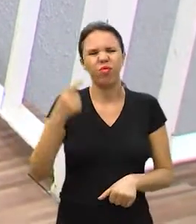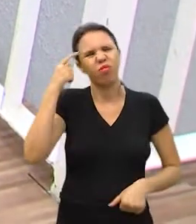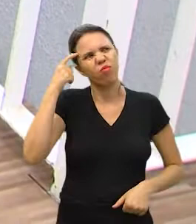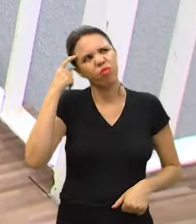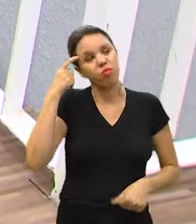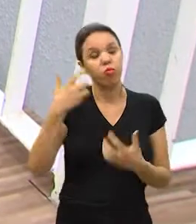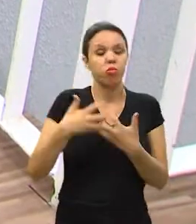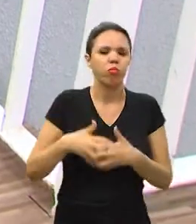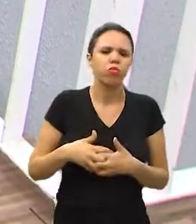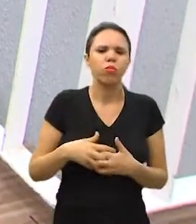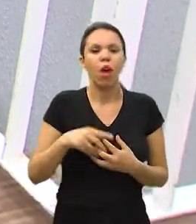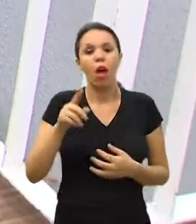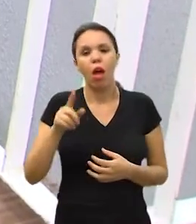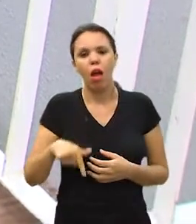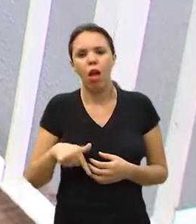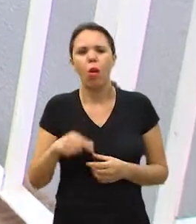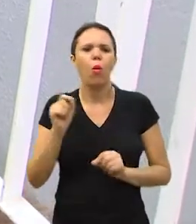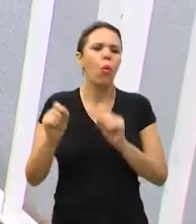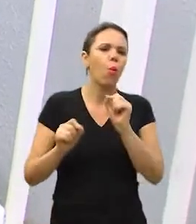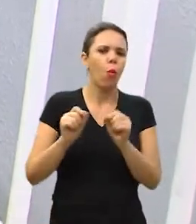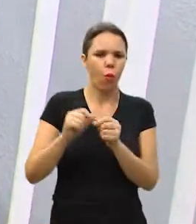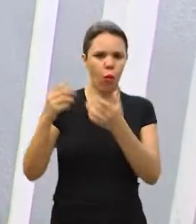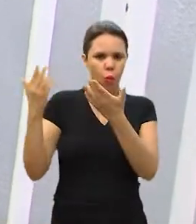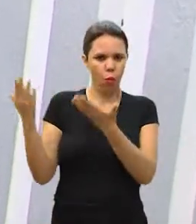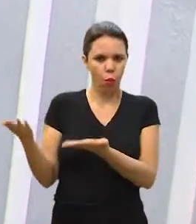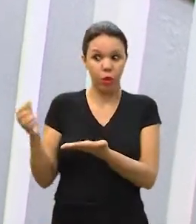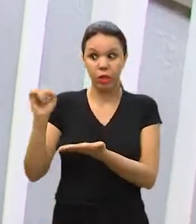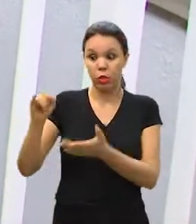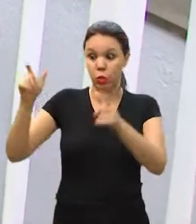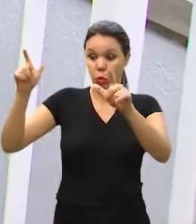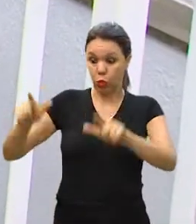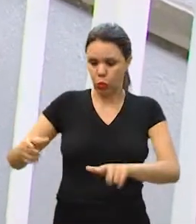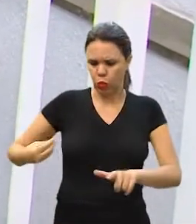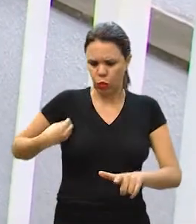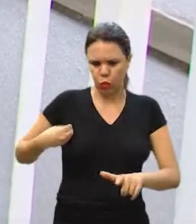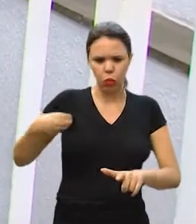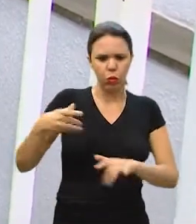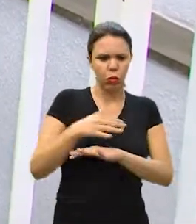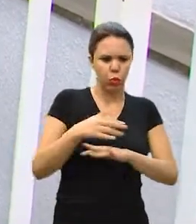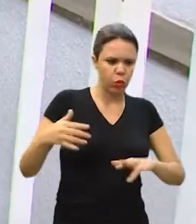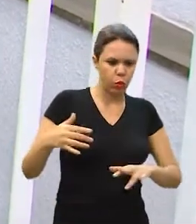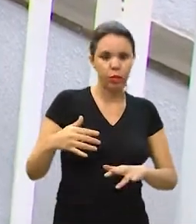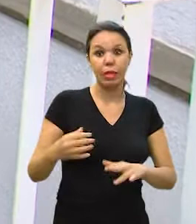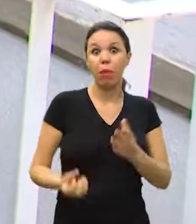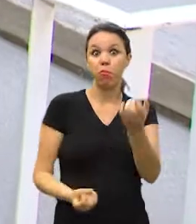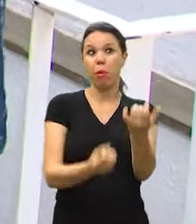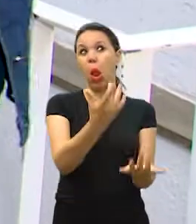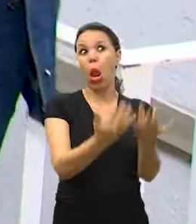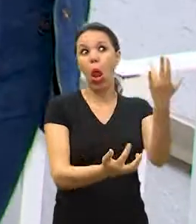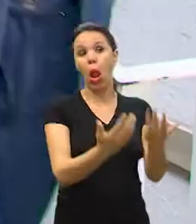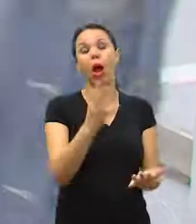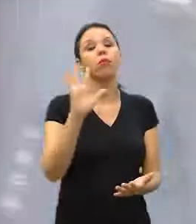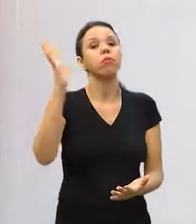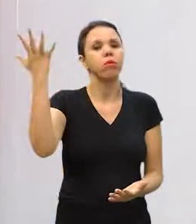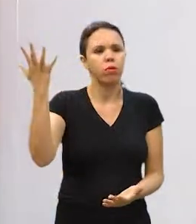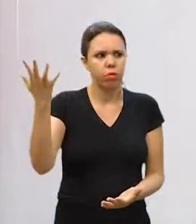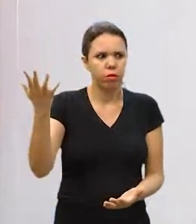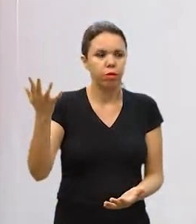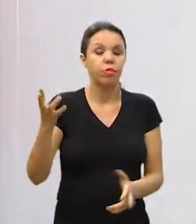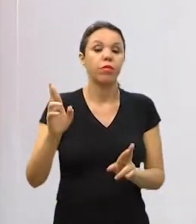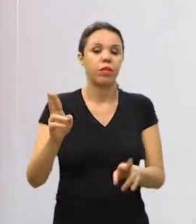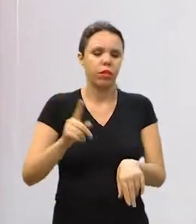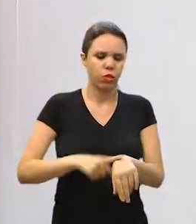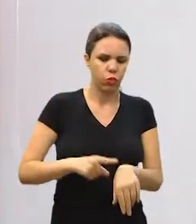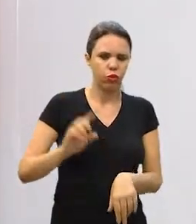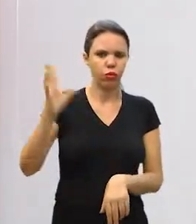nem parou para pensar. Uma delas é o que fazer se o ambiente em que a gente estiver simplesmente pegar fogo. É